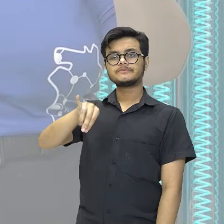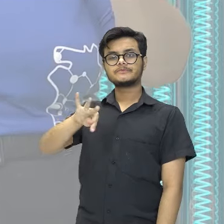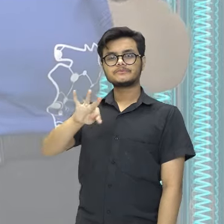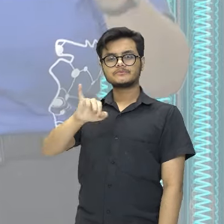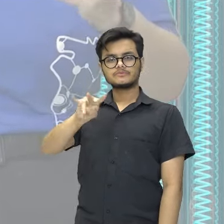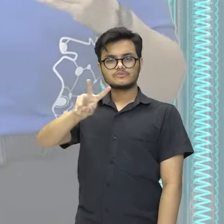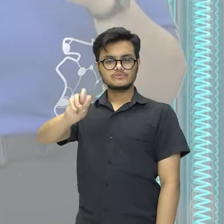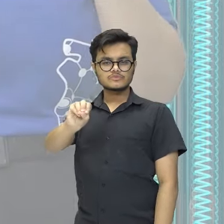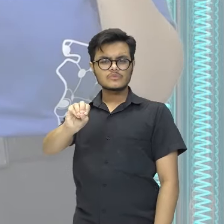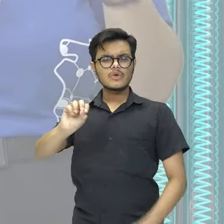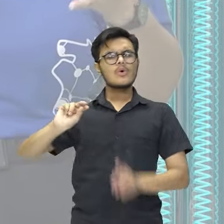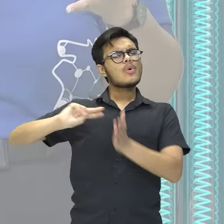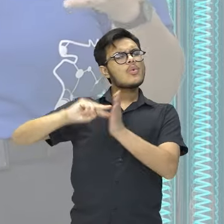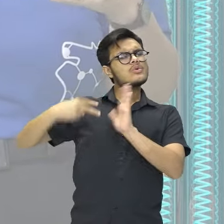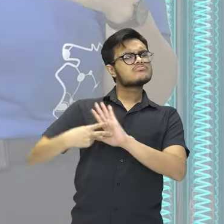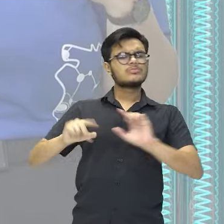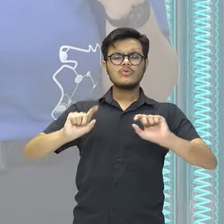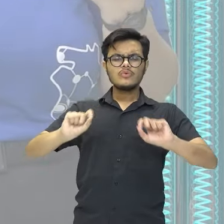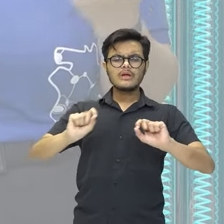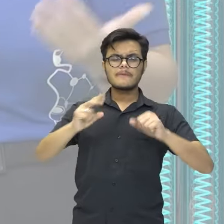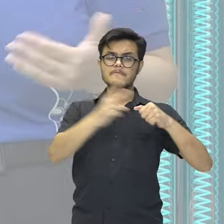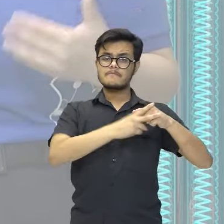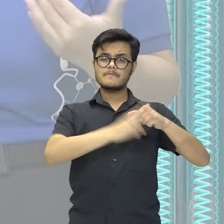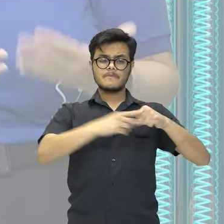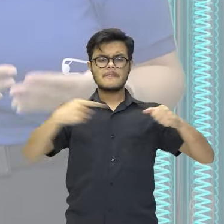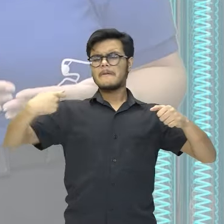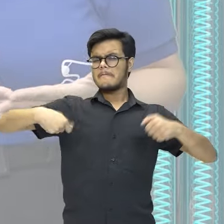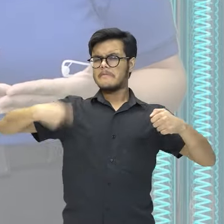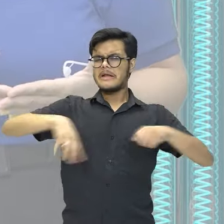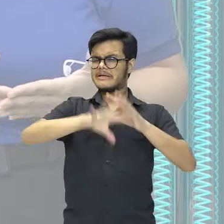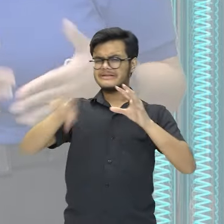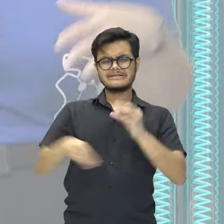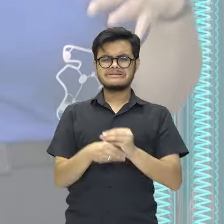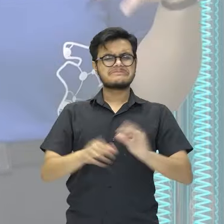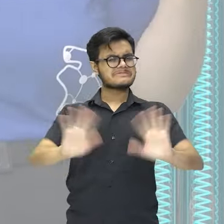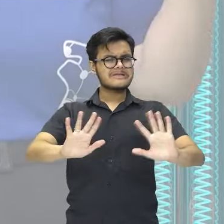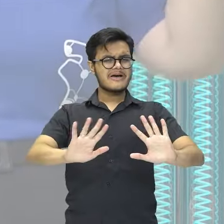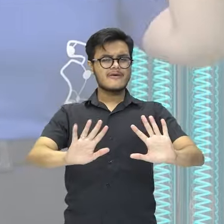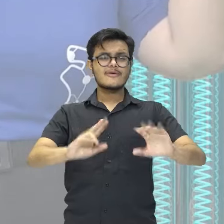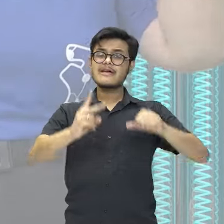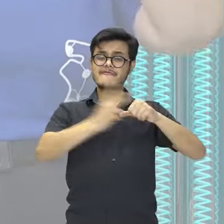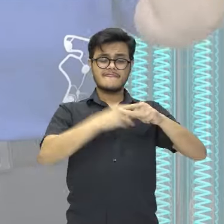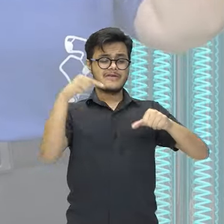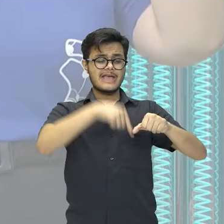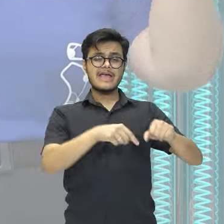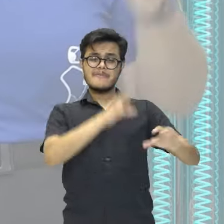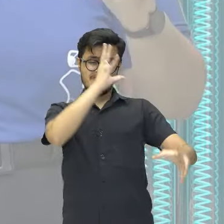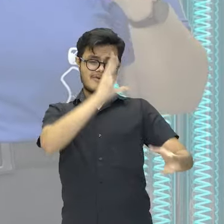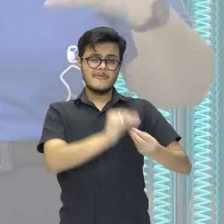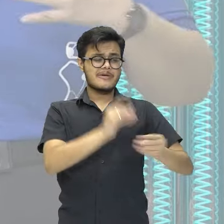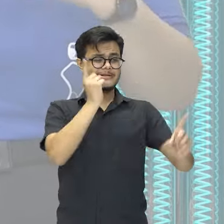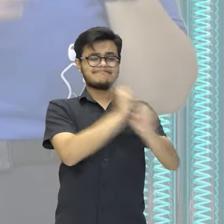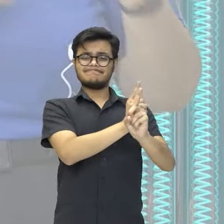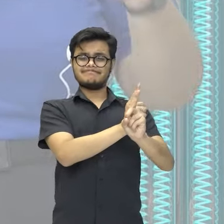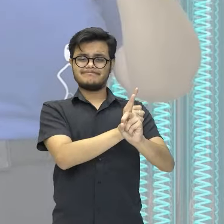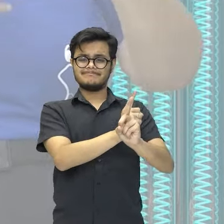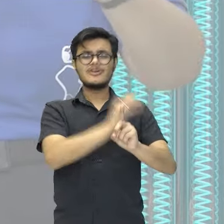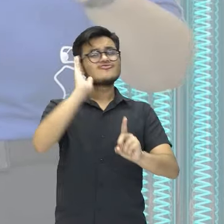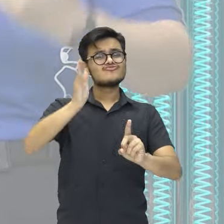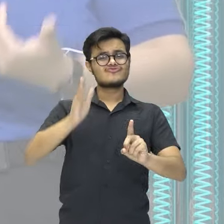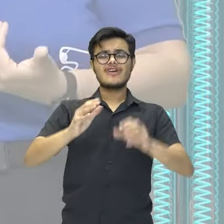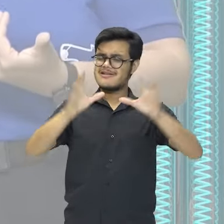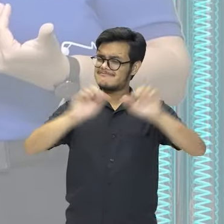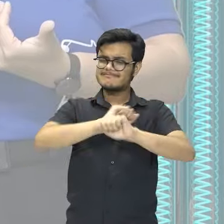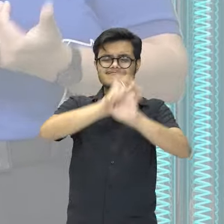verbo intransitivo é o verbo que não precisa de complementação que ele por si só já